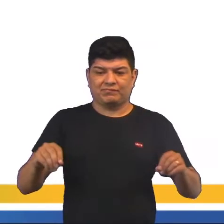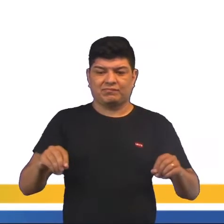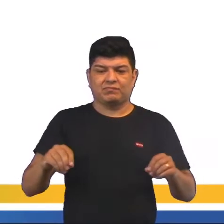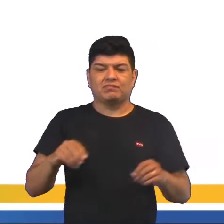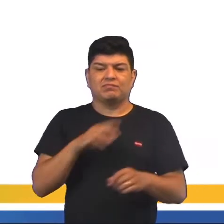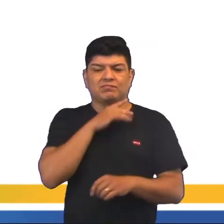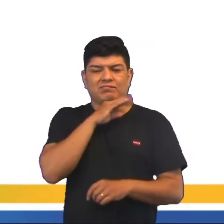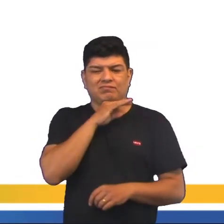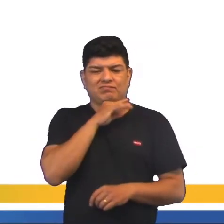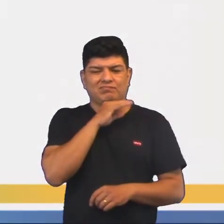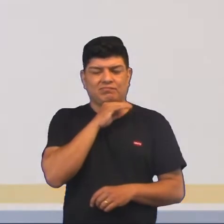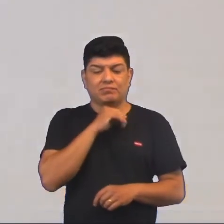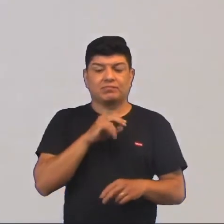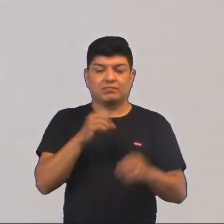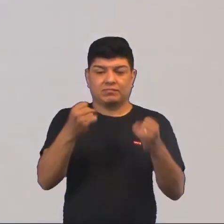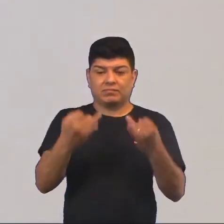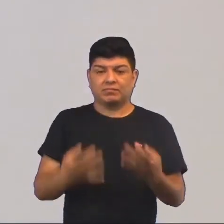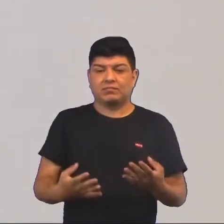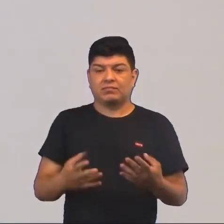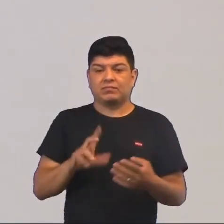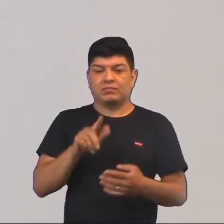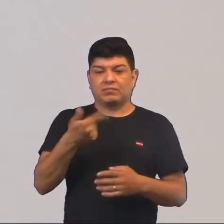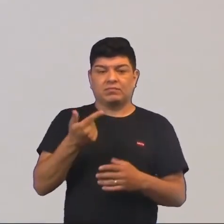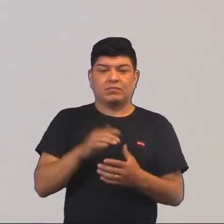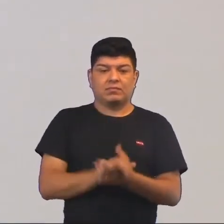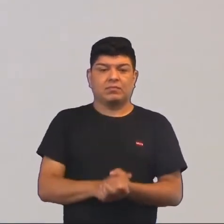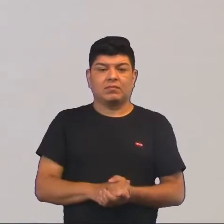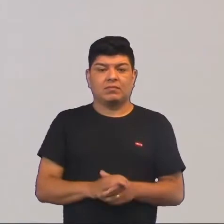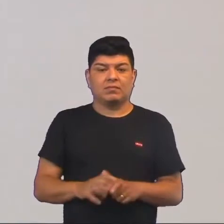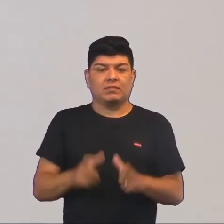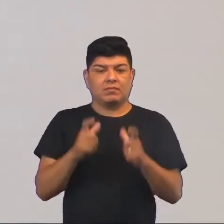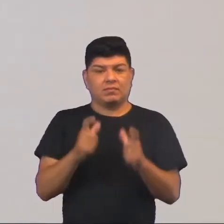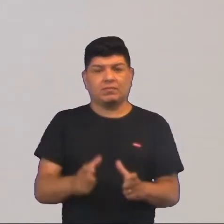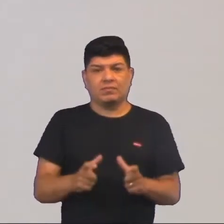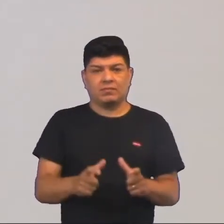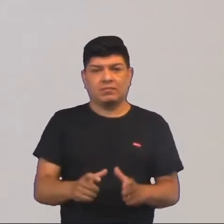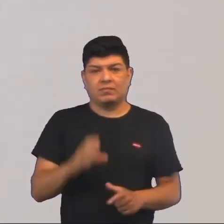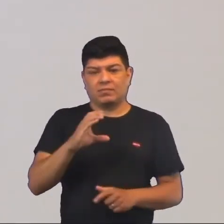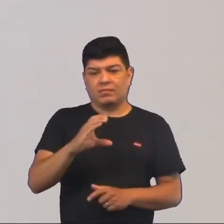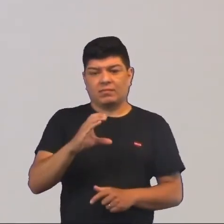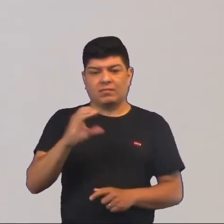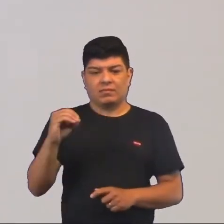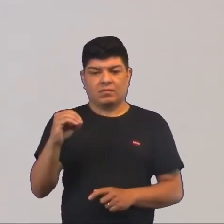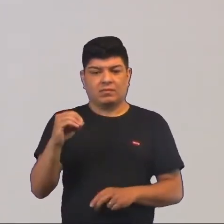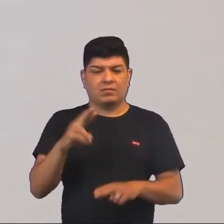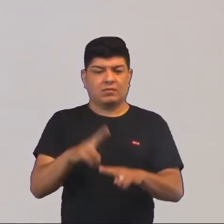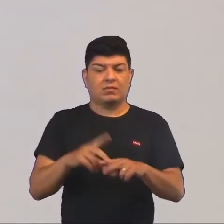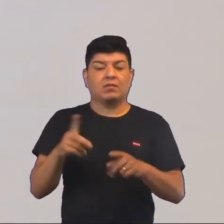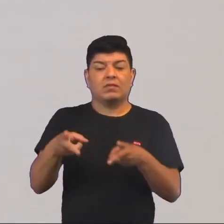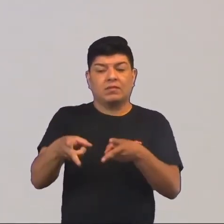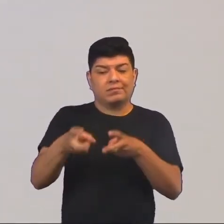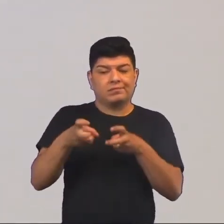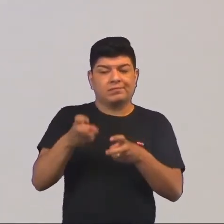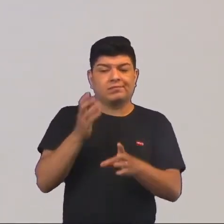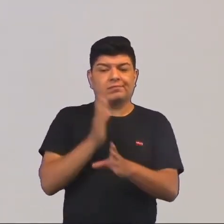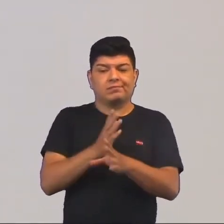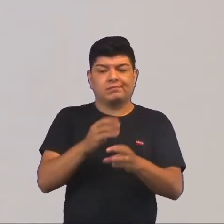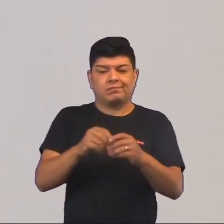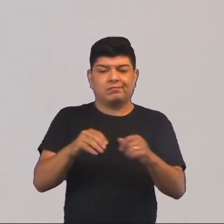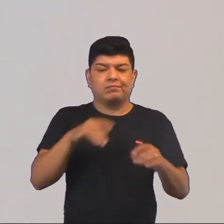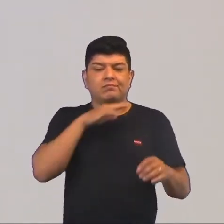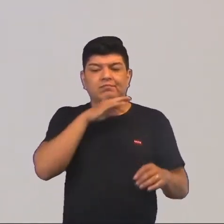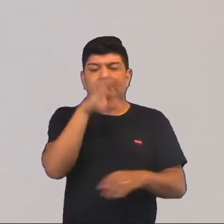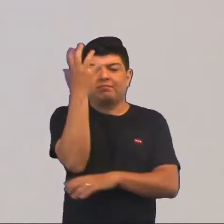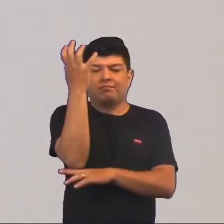e ácidos. Isso vai explicar, quando a gente está nessa região centro-oeste, você vai verificar que pela pobreza do solo